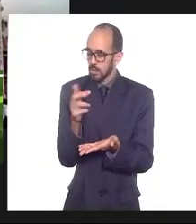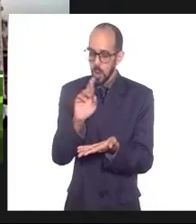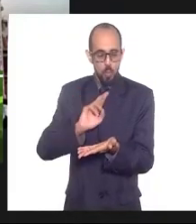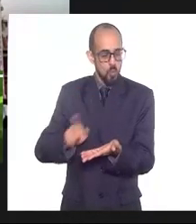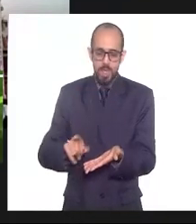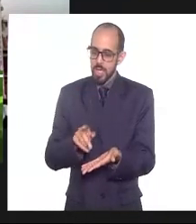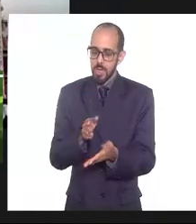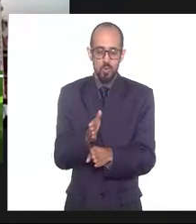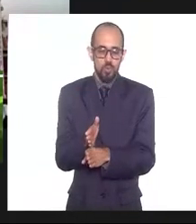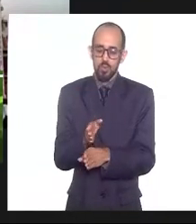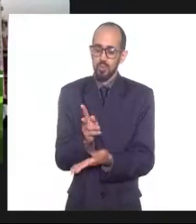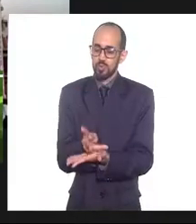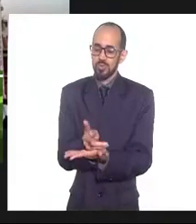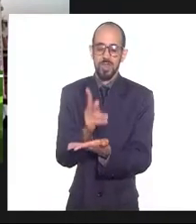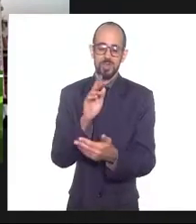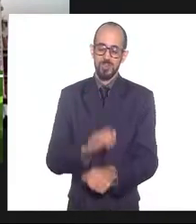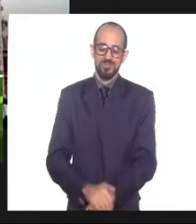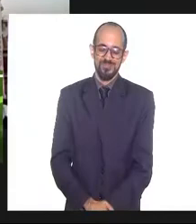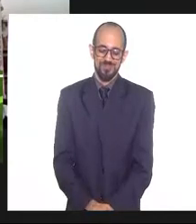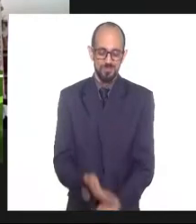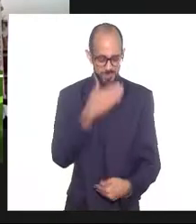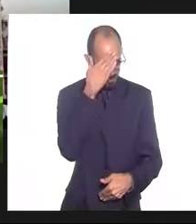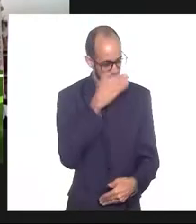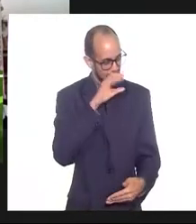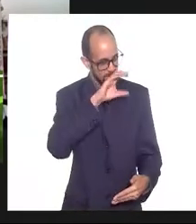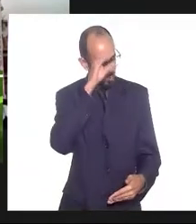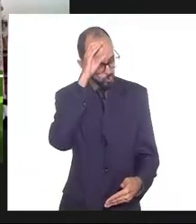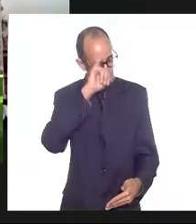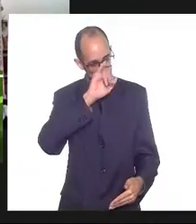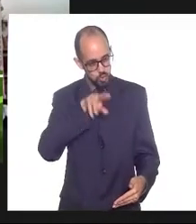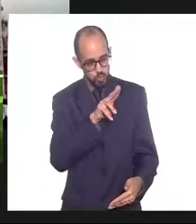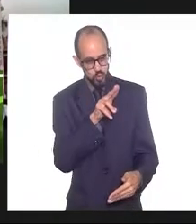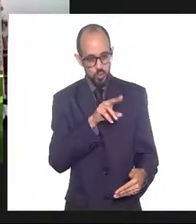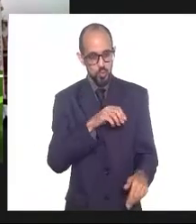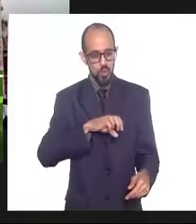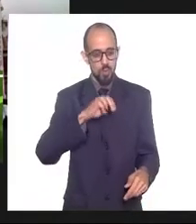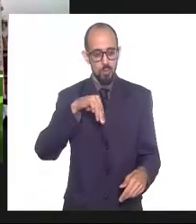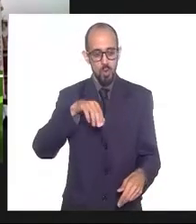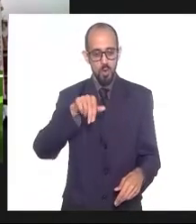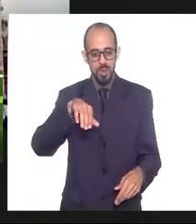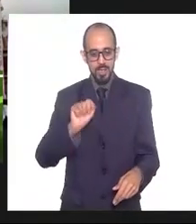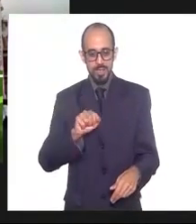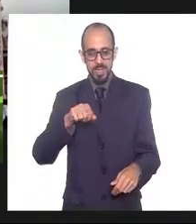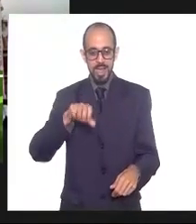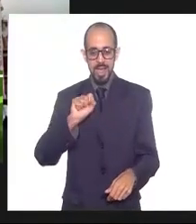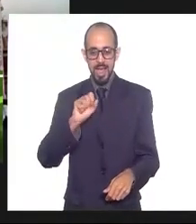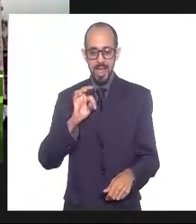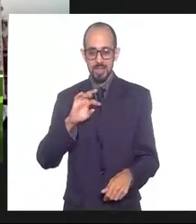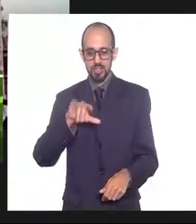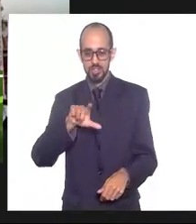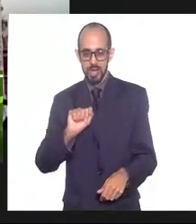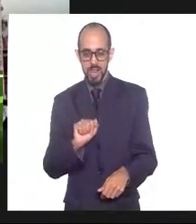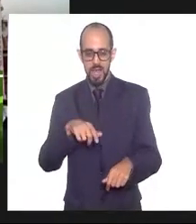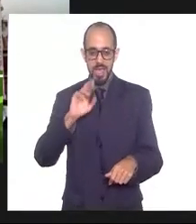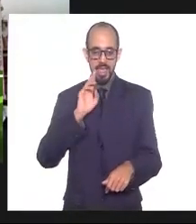são. Obrigada, tia Ju, obrigada, deputada Mônica Francisco, Átila Nunes,